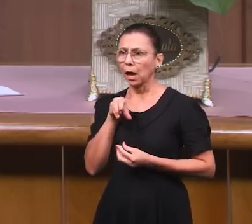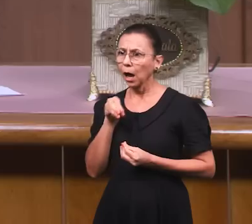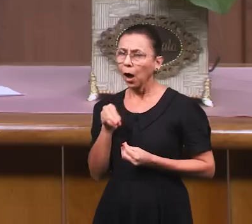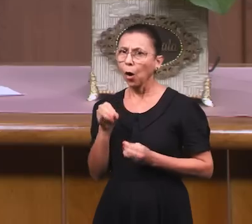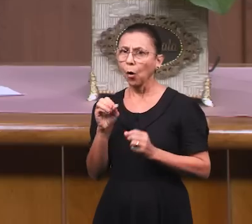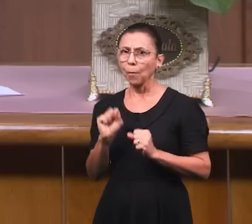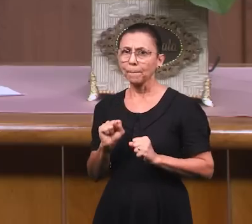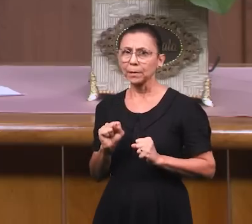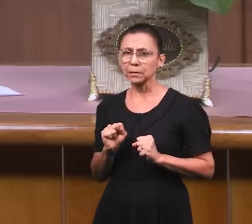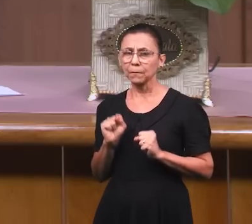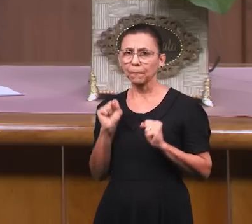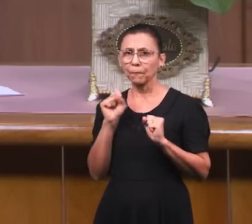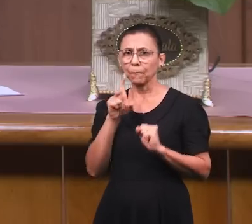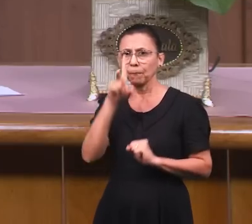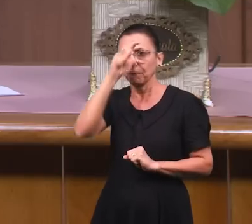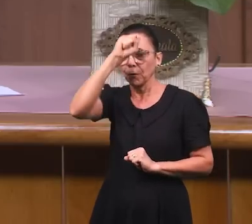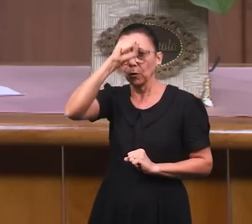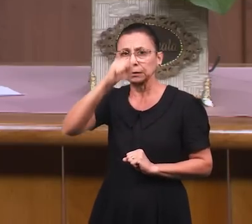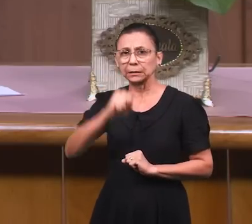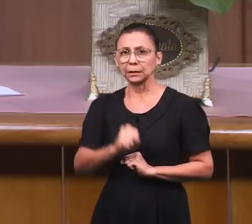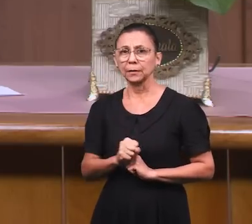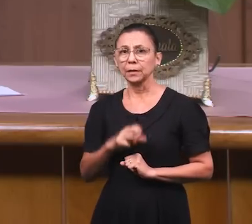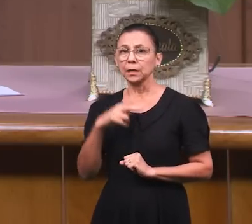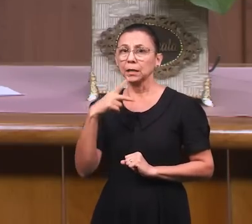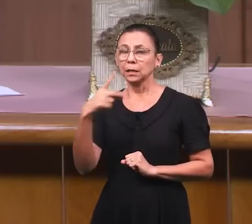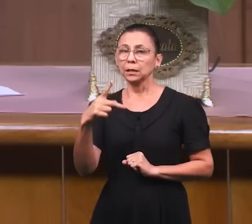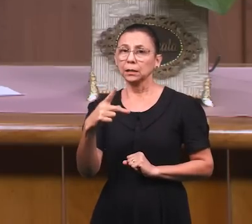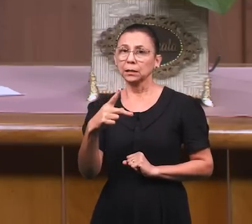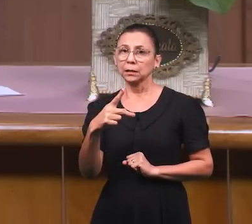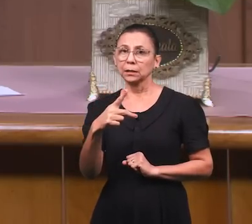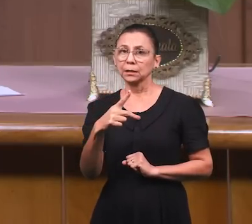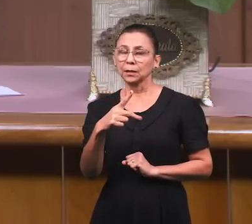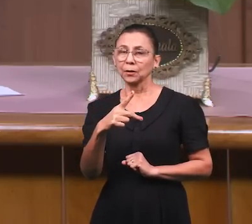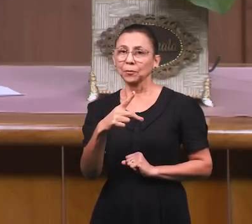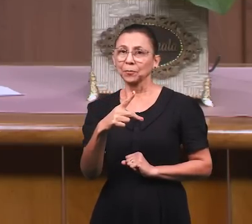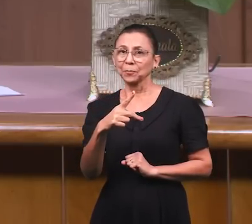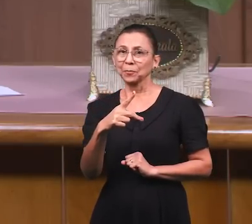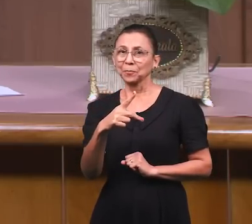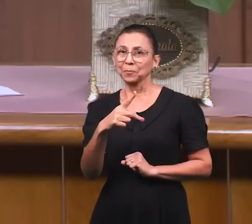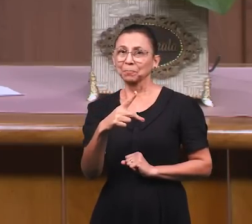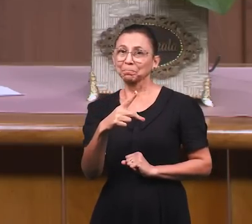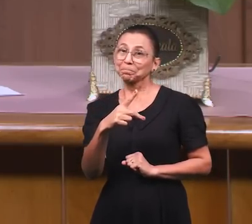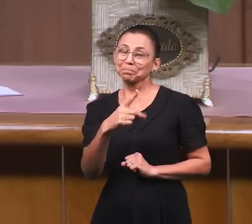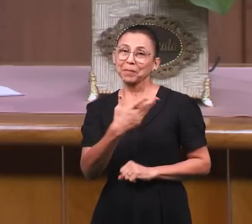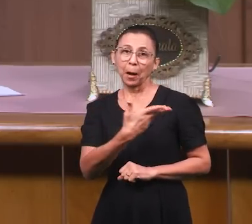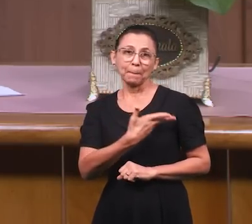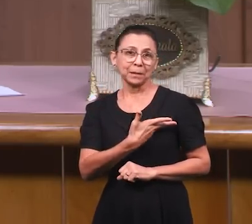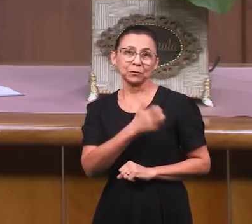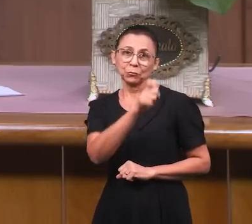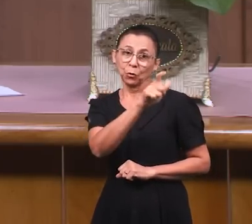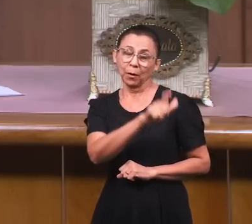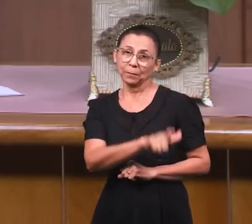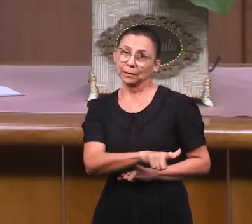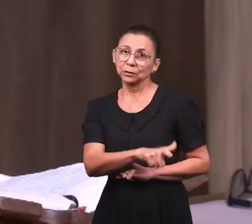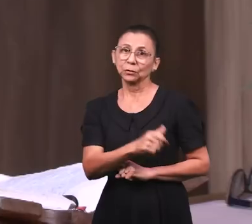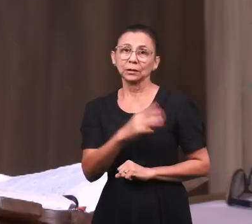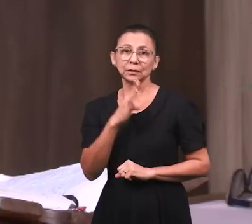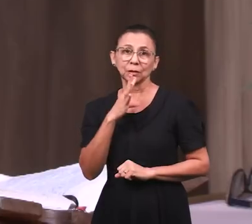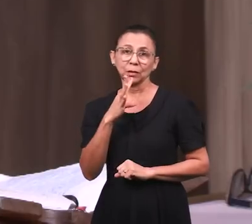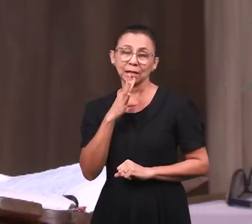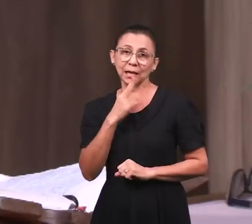de todas as tuas forças, e ao teu próximo como a ti mesmo. E Jesus